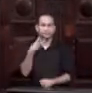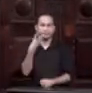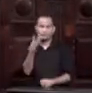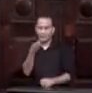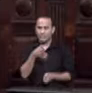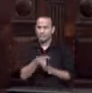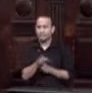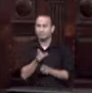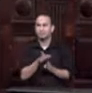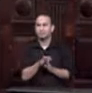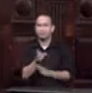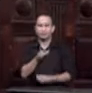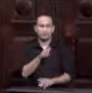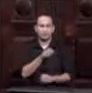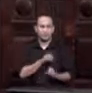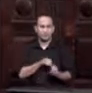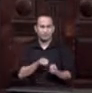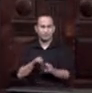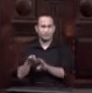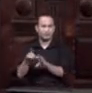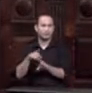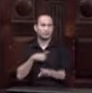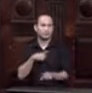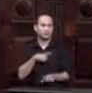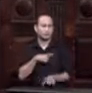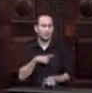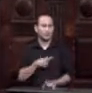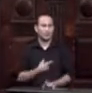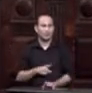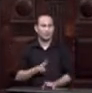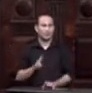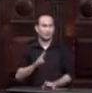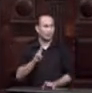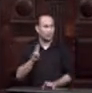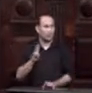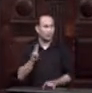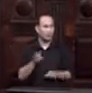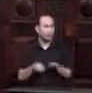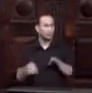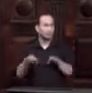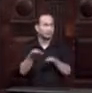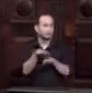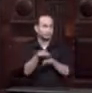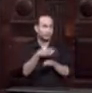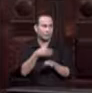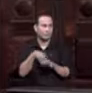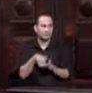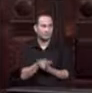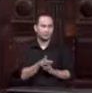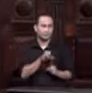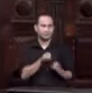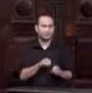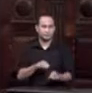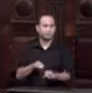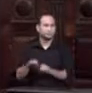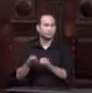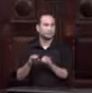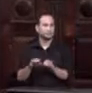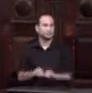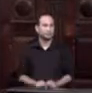educação por servidor, em valor superior ao auxílio educação do